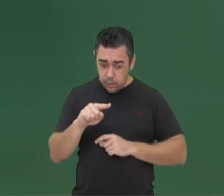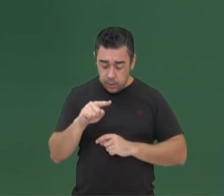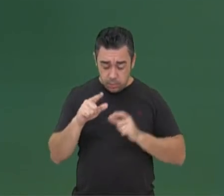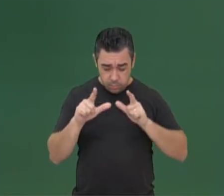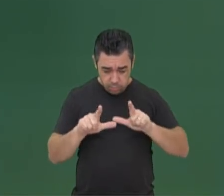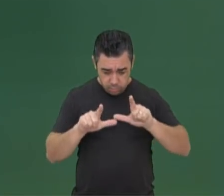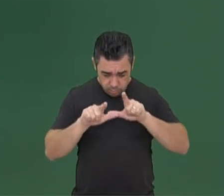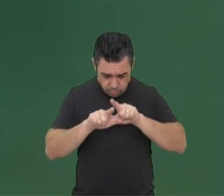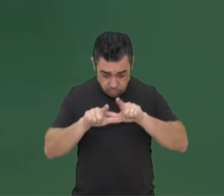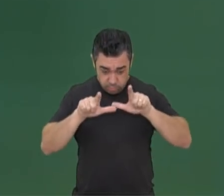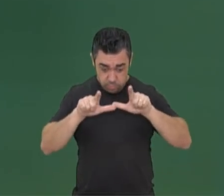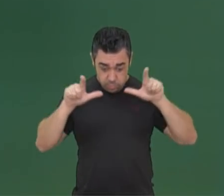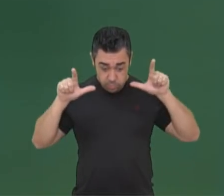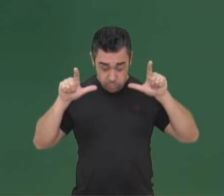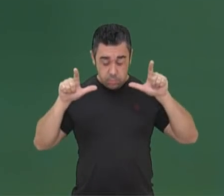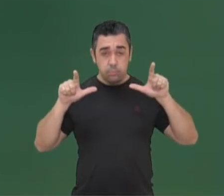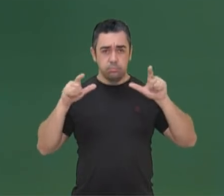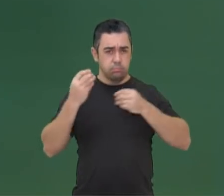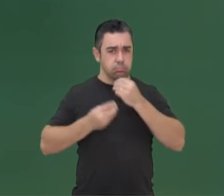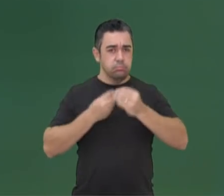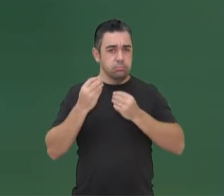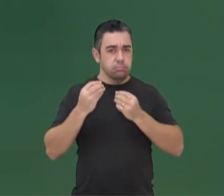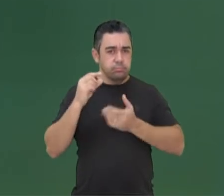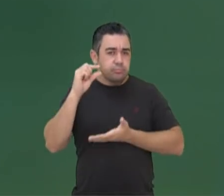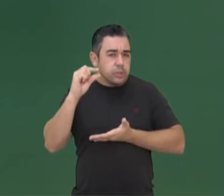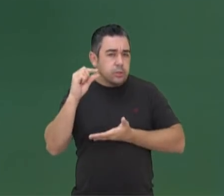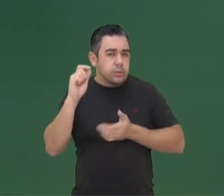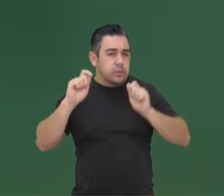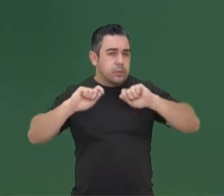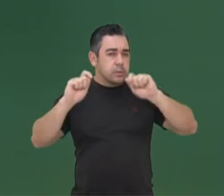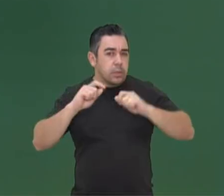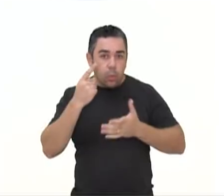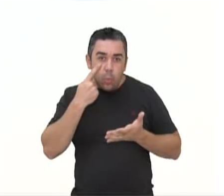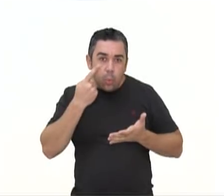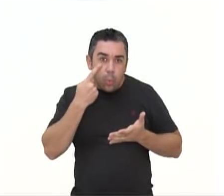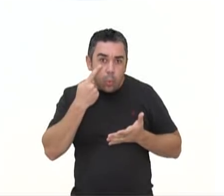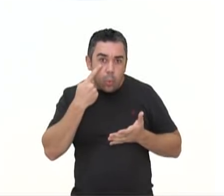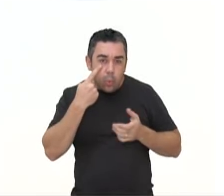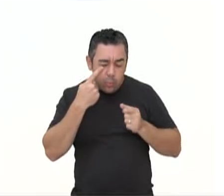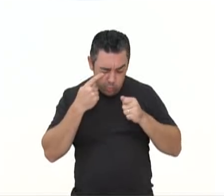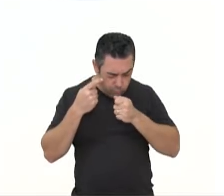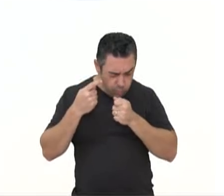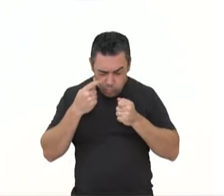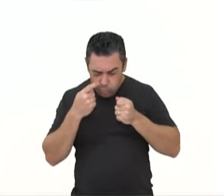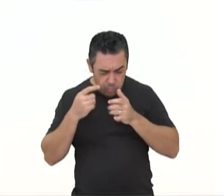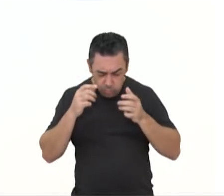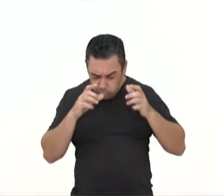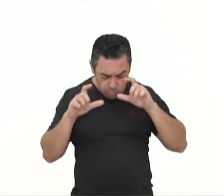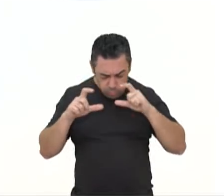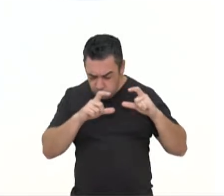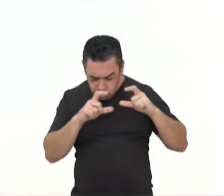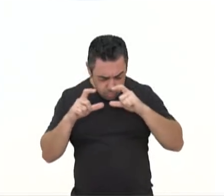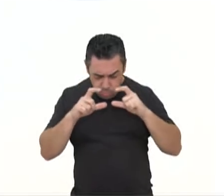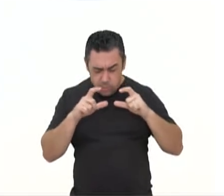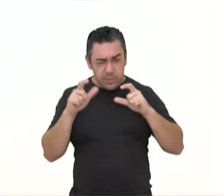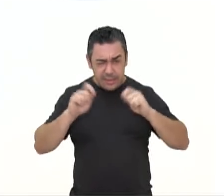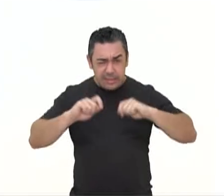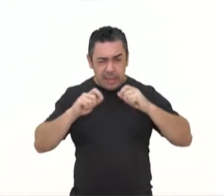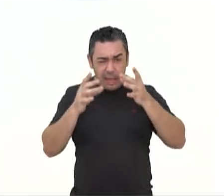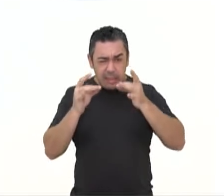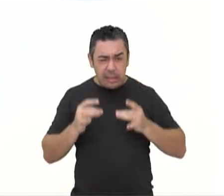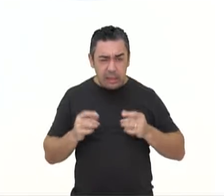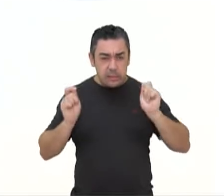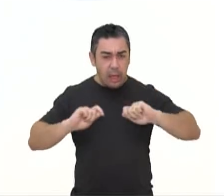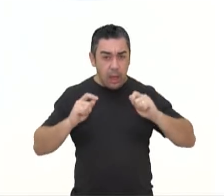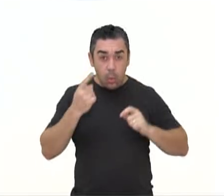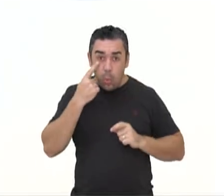ou seres que são muito pequenos? Será que com o olho nu, né, só com a nossa visão, a gente consegue observar os